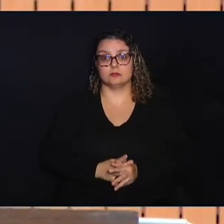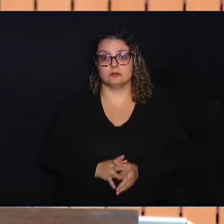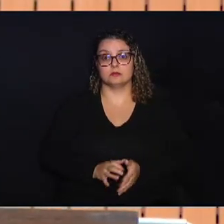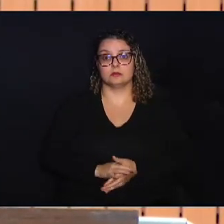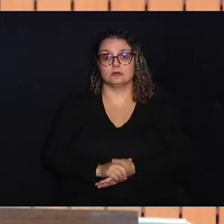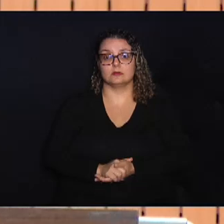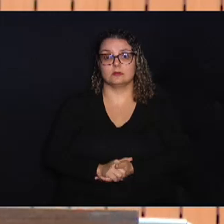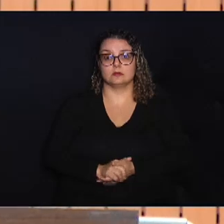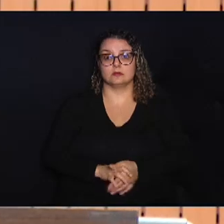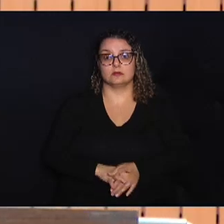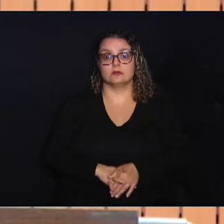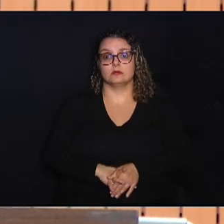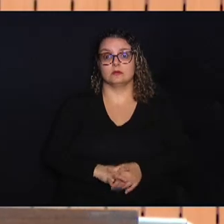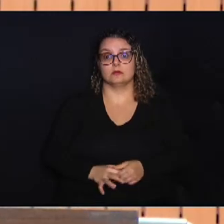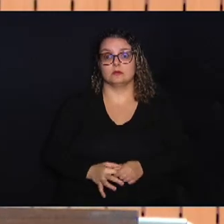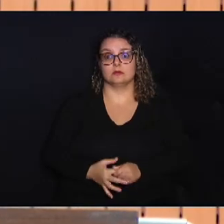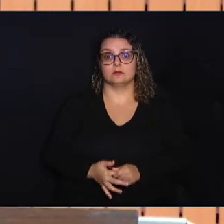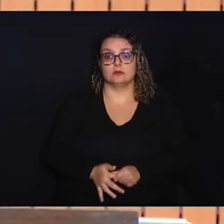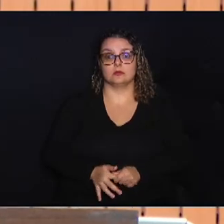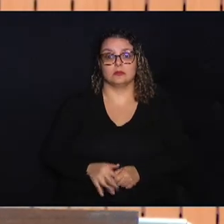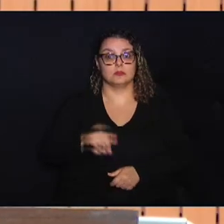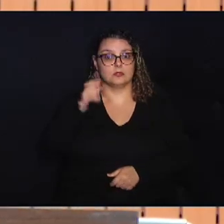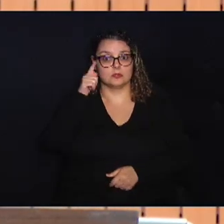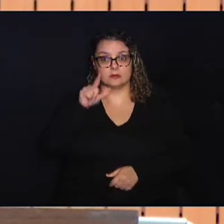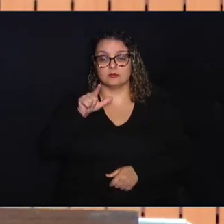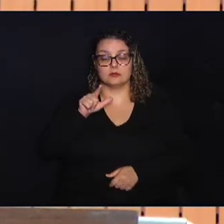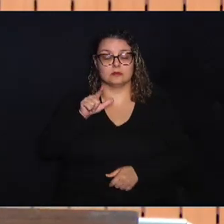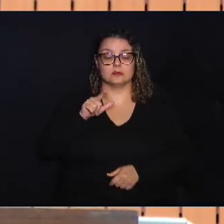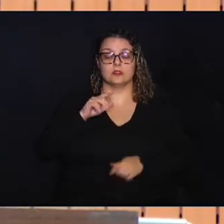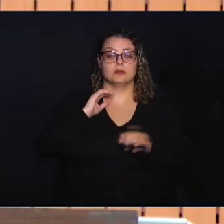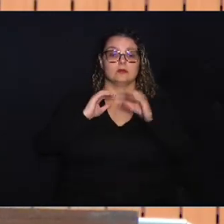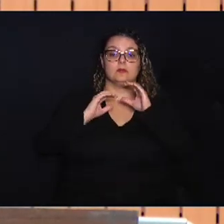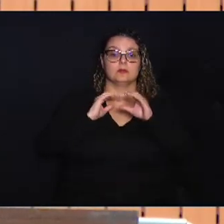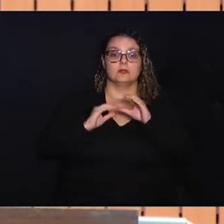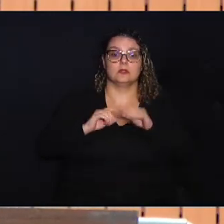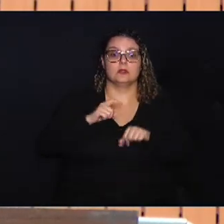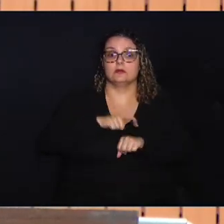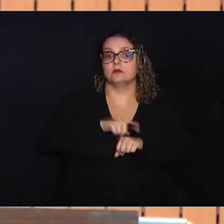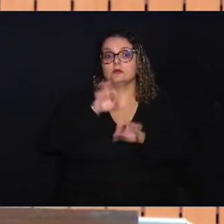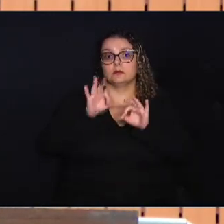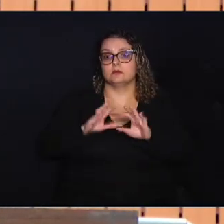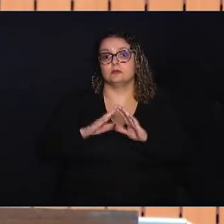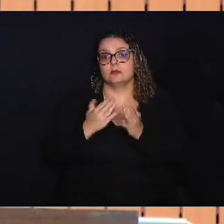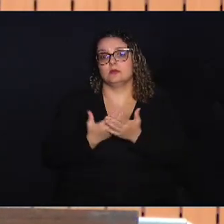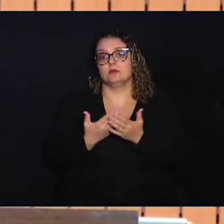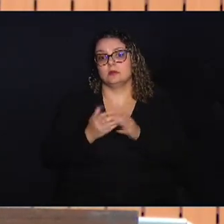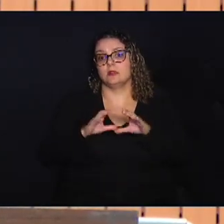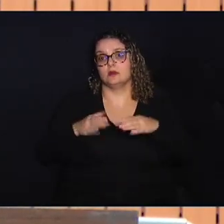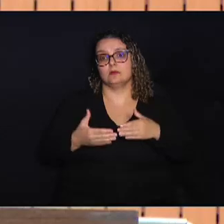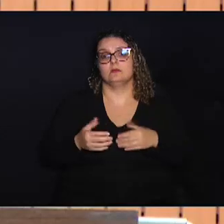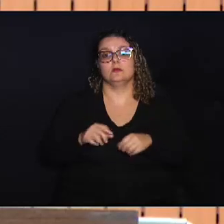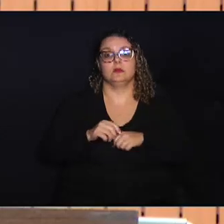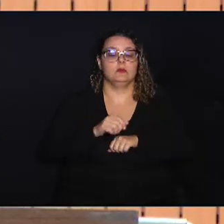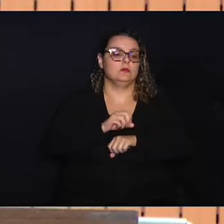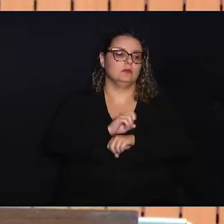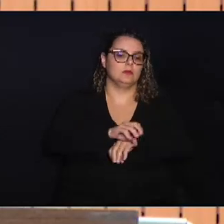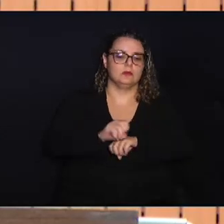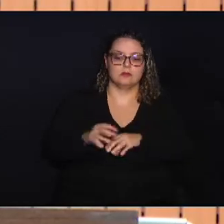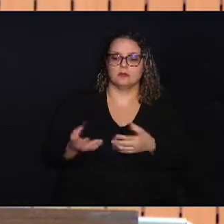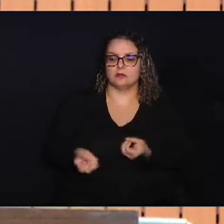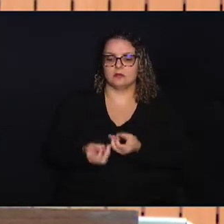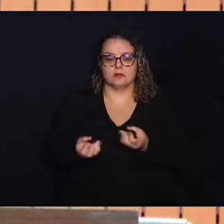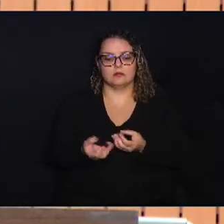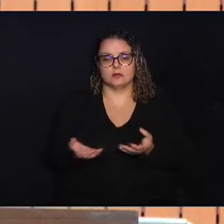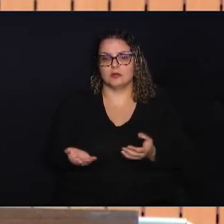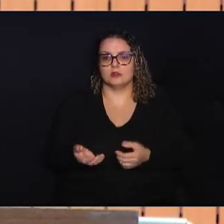conseguem comunicar a tempo a comunidade escolar, não comunicam a equipe de profissionais, os professores,